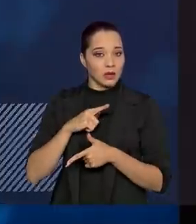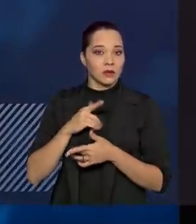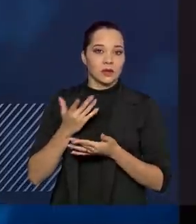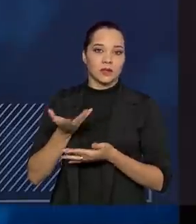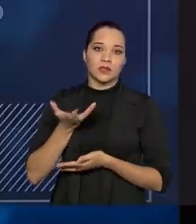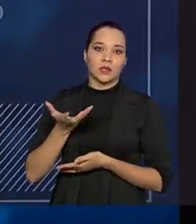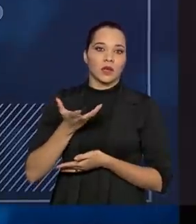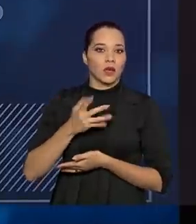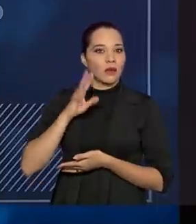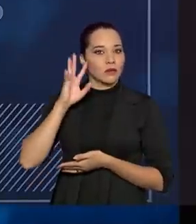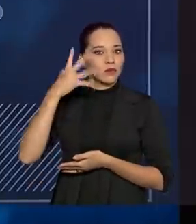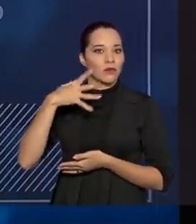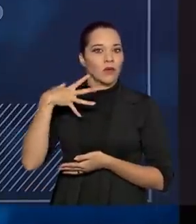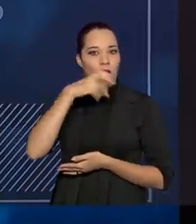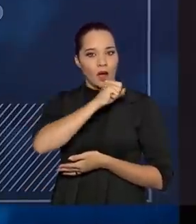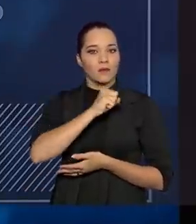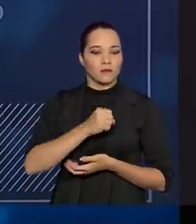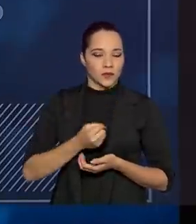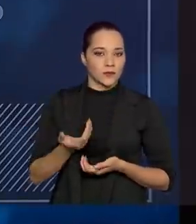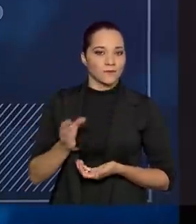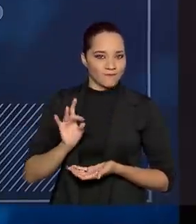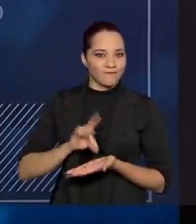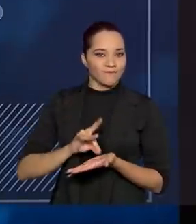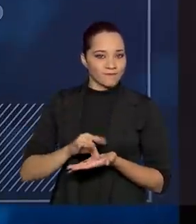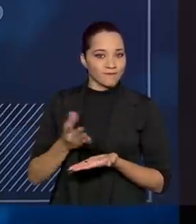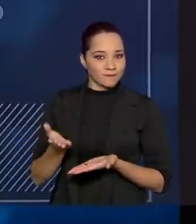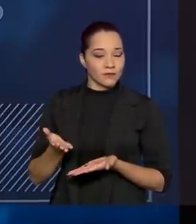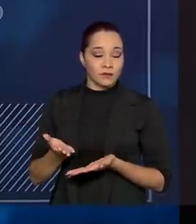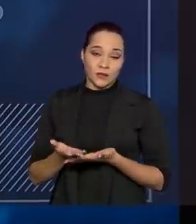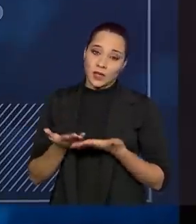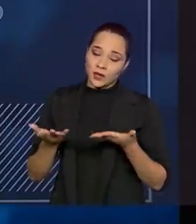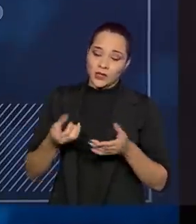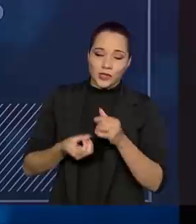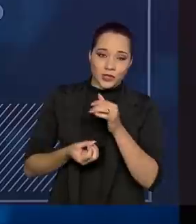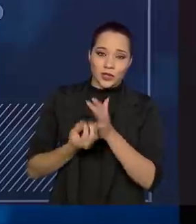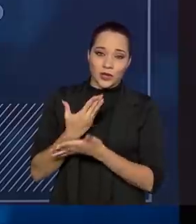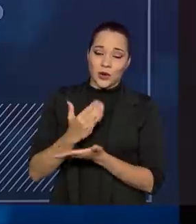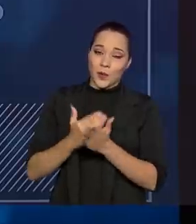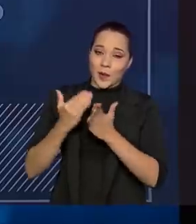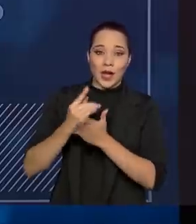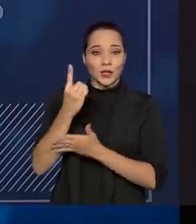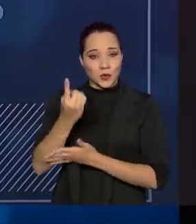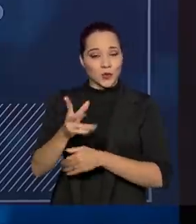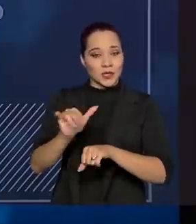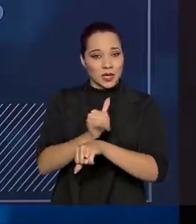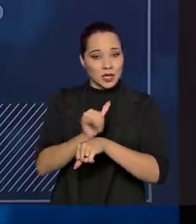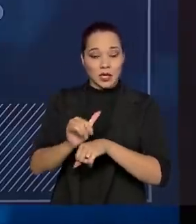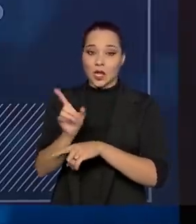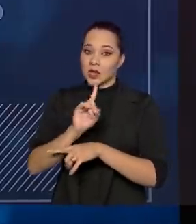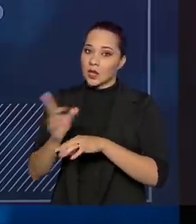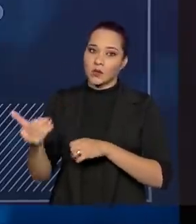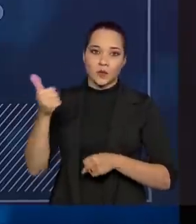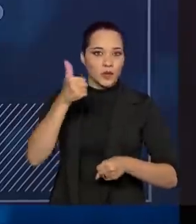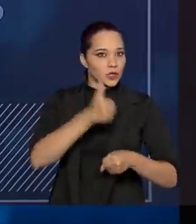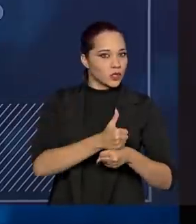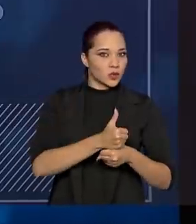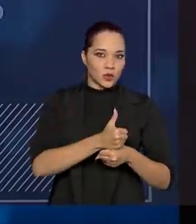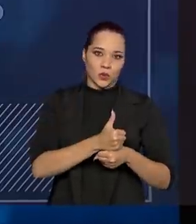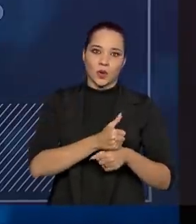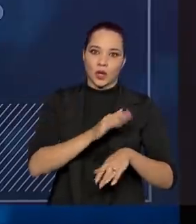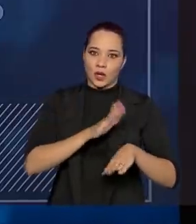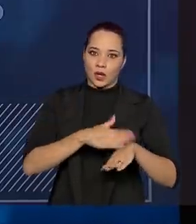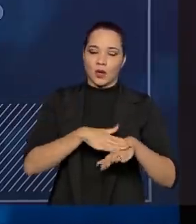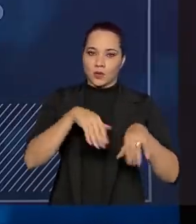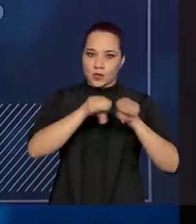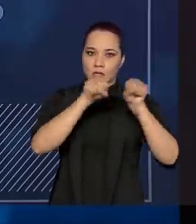nós queremos isso resolvido rápido, não é verdade? Então, nós criamos mais um mecanismo que não substitui o saque da empresa, né, o